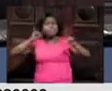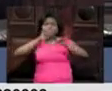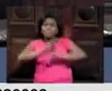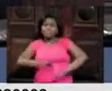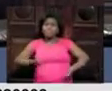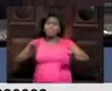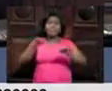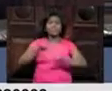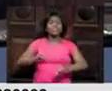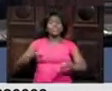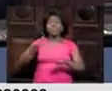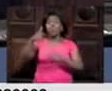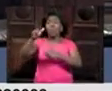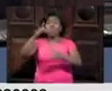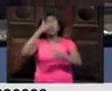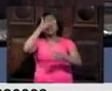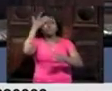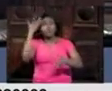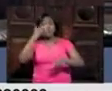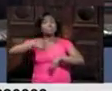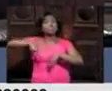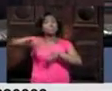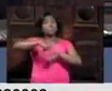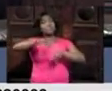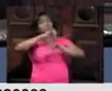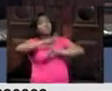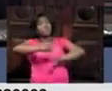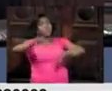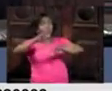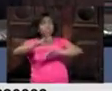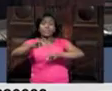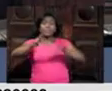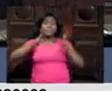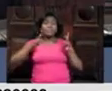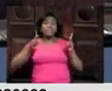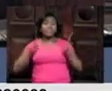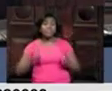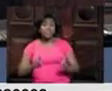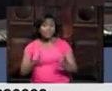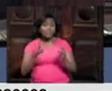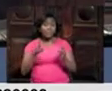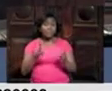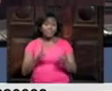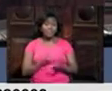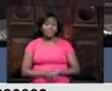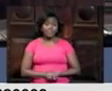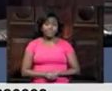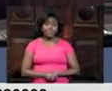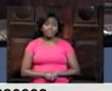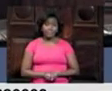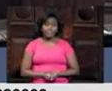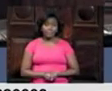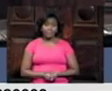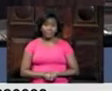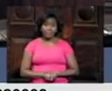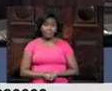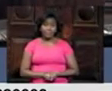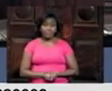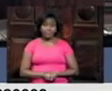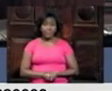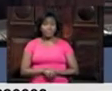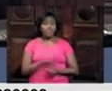outros lugares, em outras tribunas, aquilo que sempre foi o principal móvel